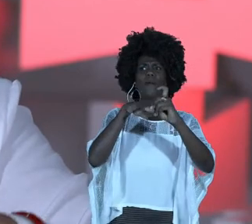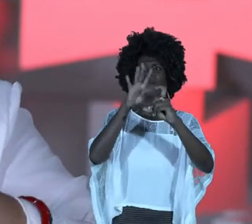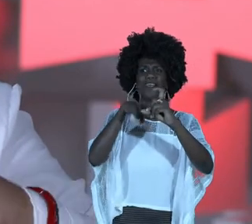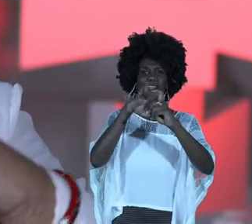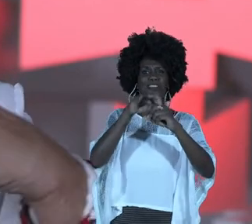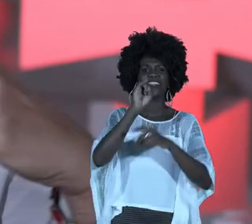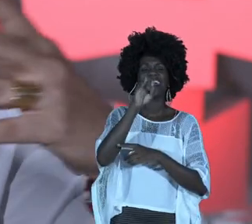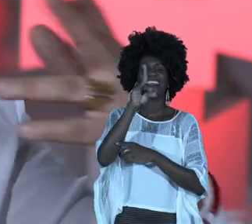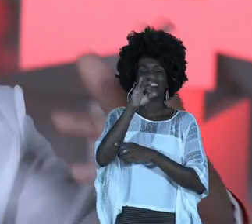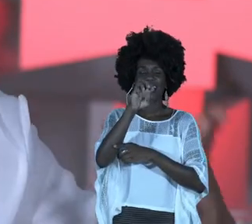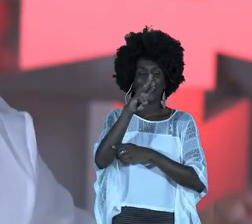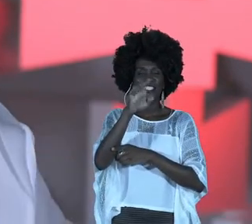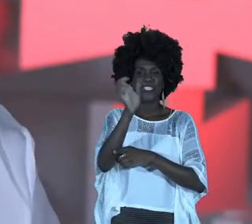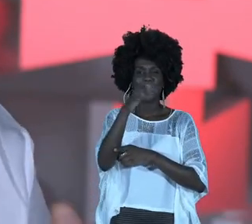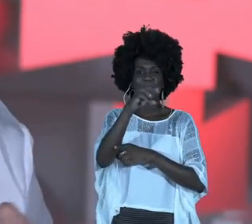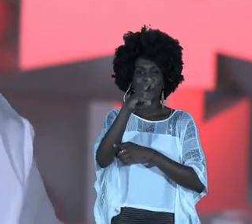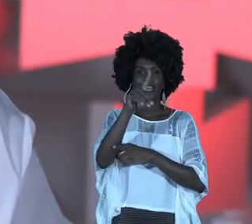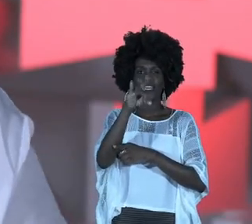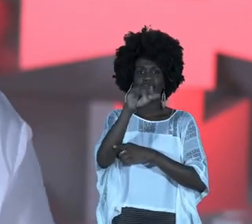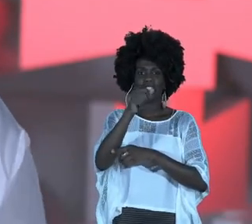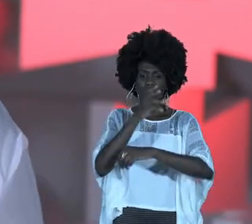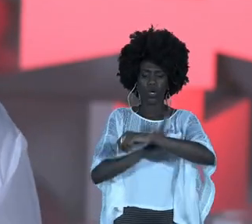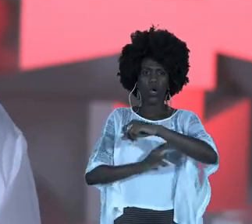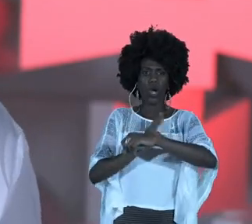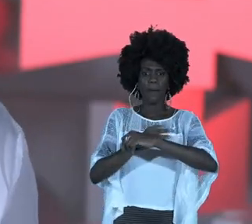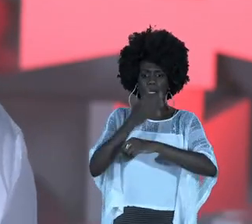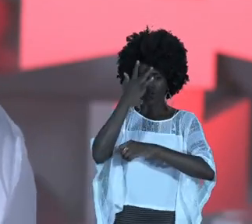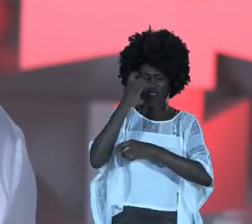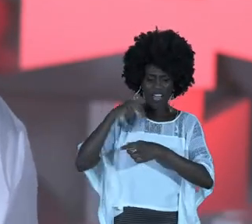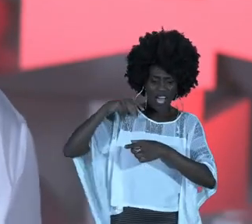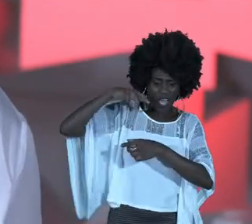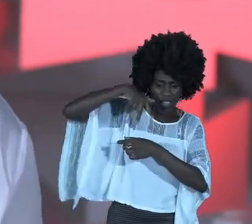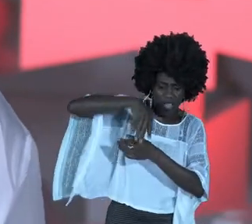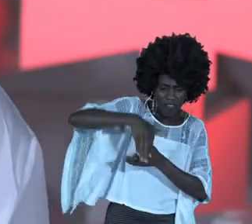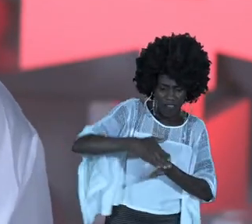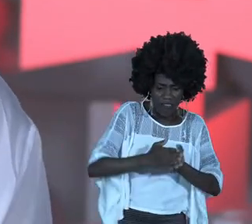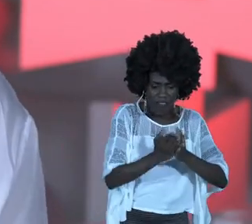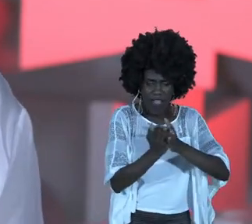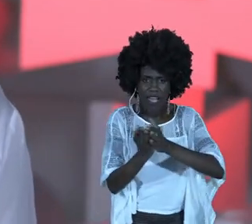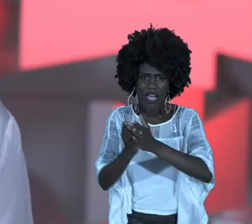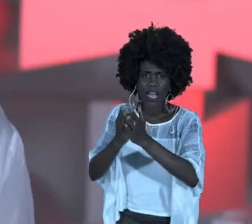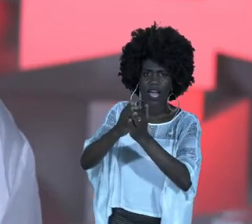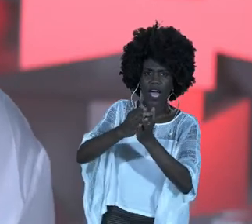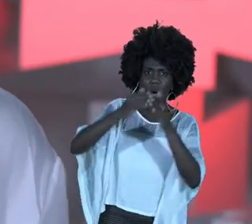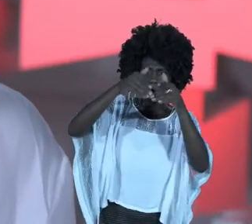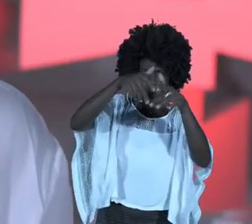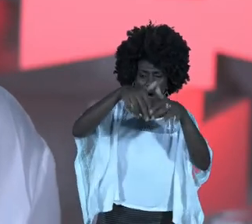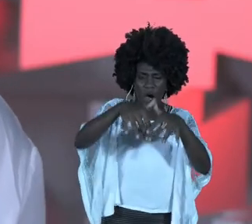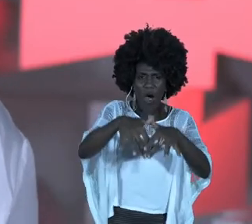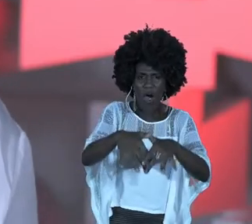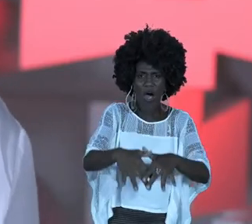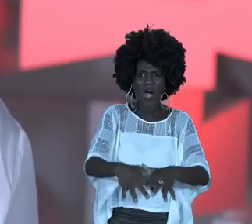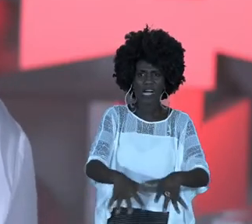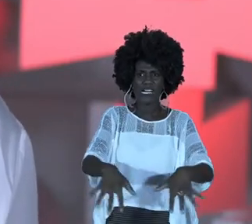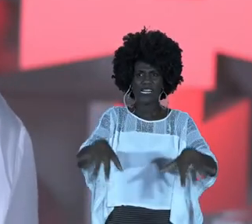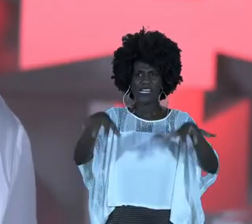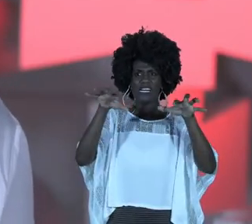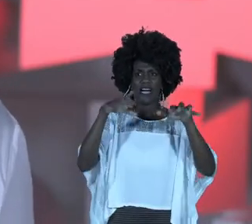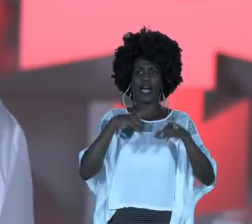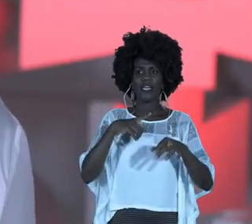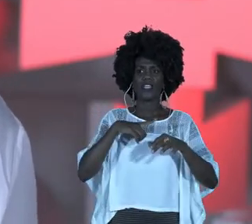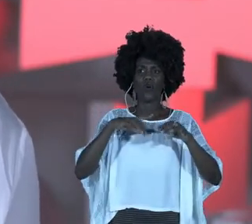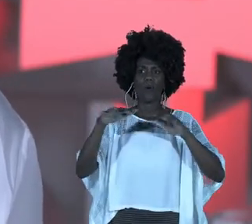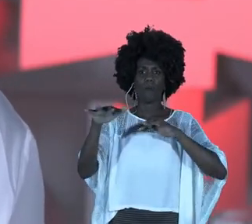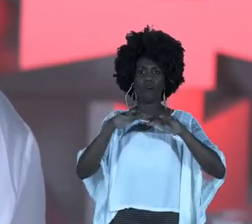iam navegar e ia cair num abismo cheio de monstros. Mas a gente sabe que no século XV existe todo o um